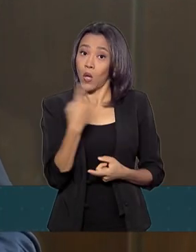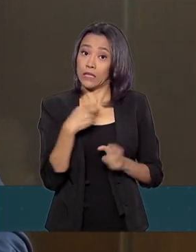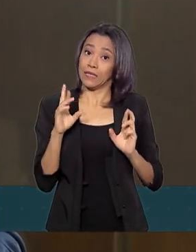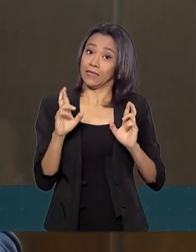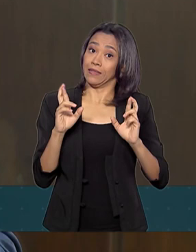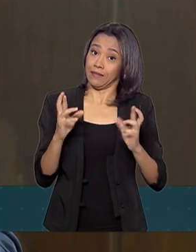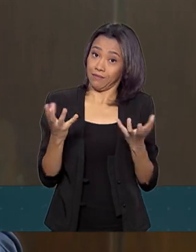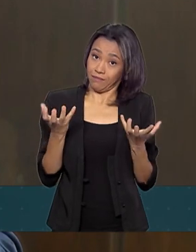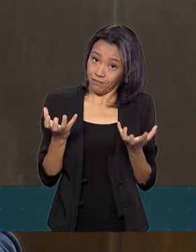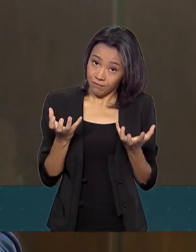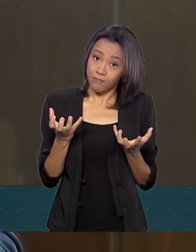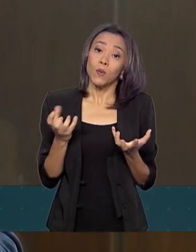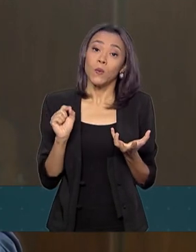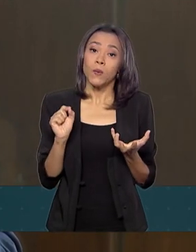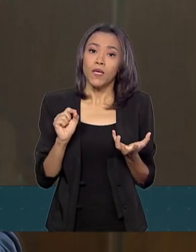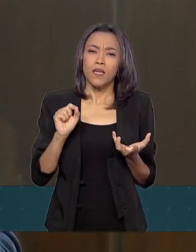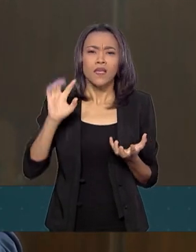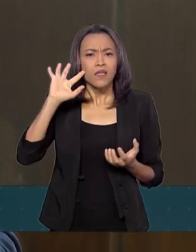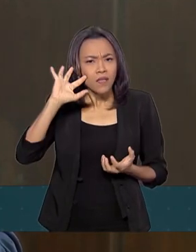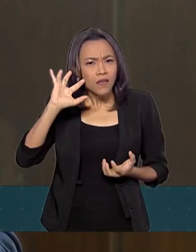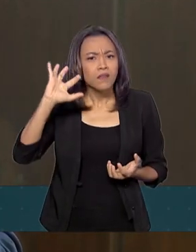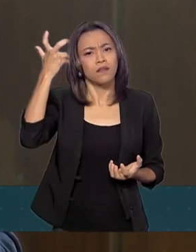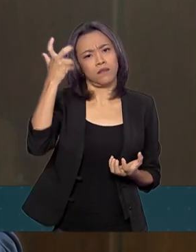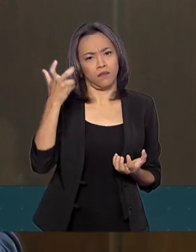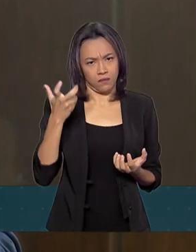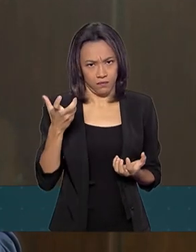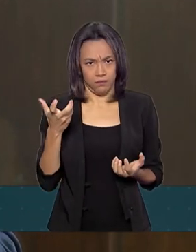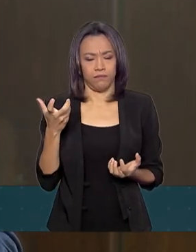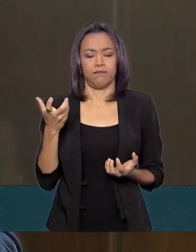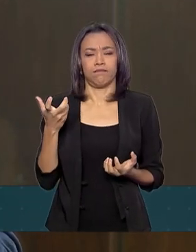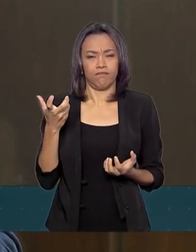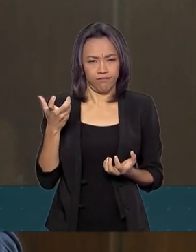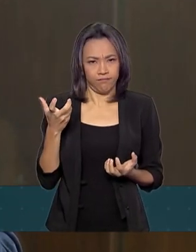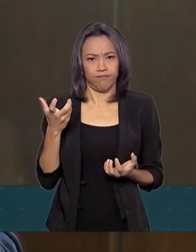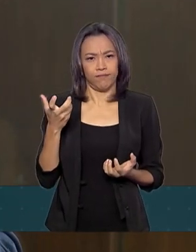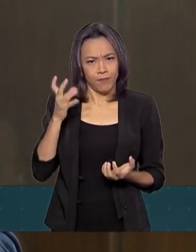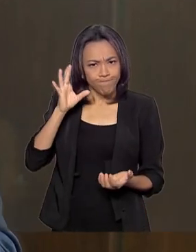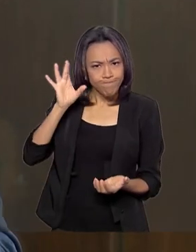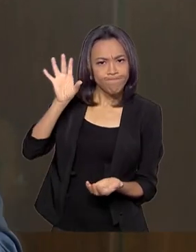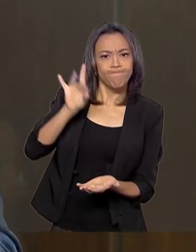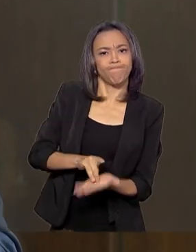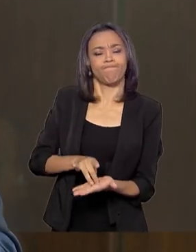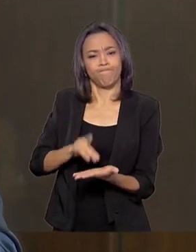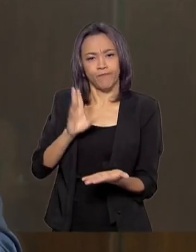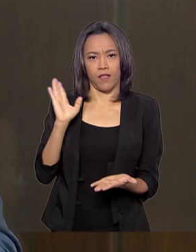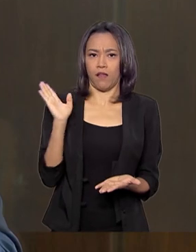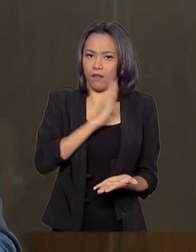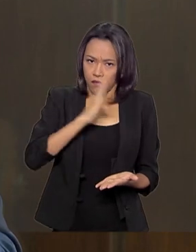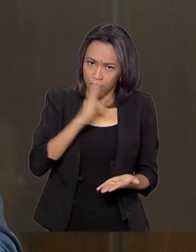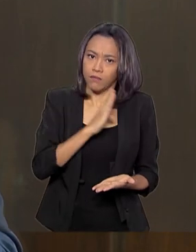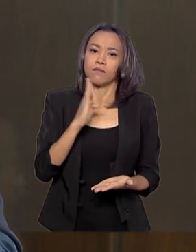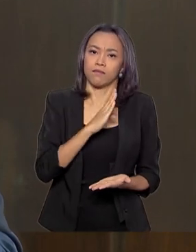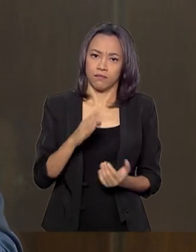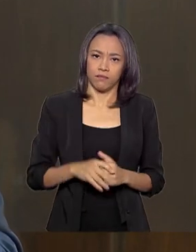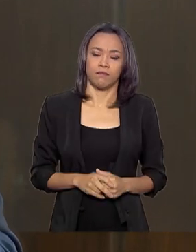é que essa solução seja uma realidade o mais rápido possível.